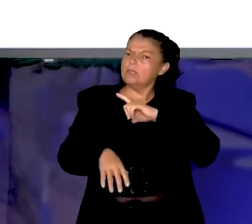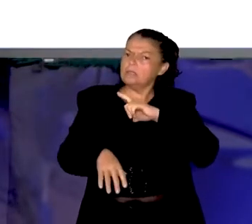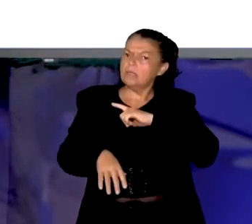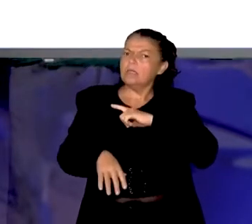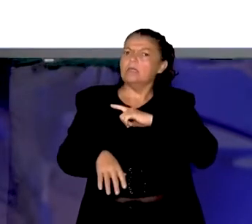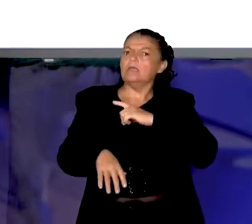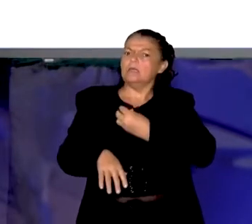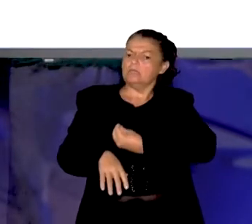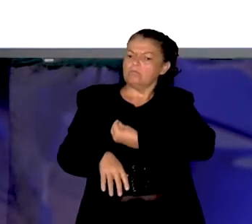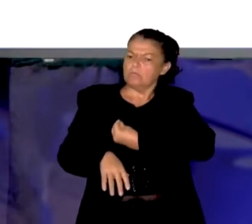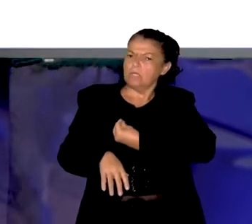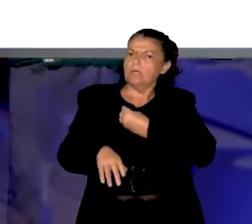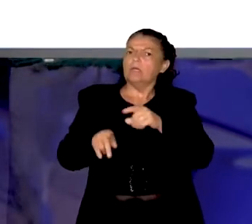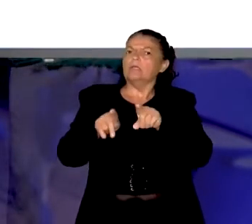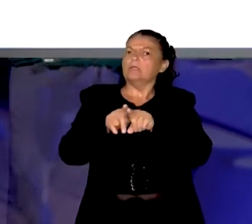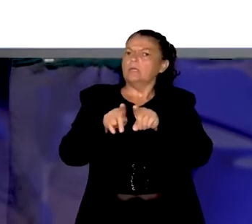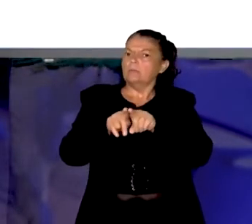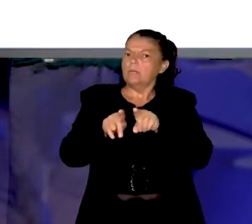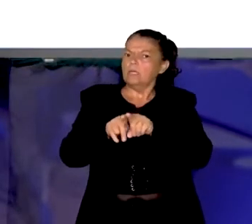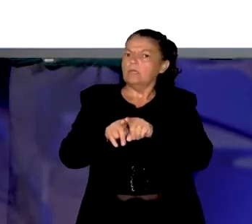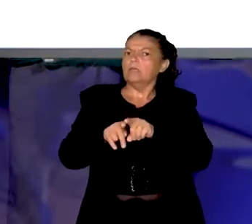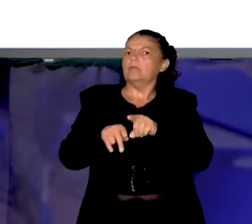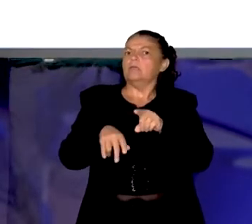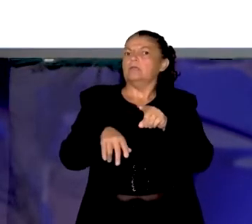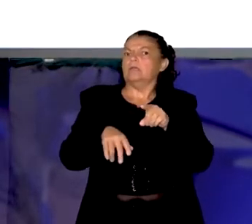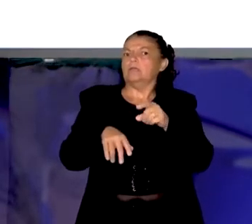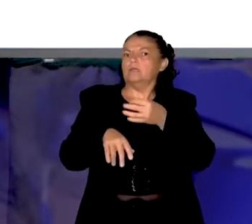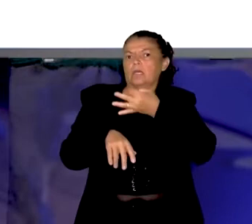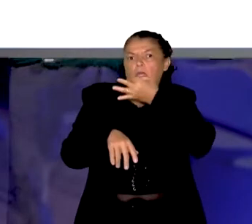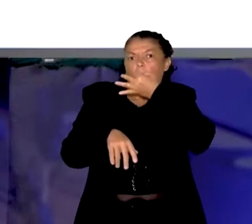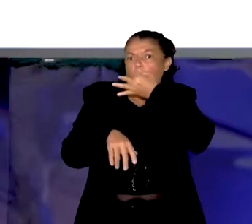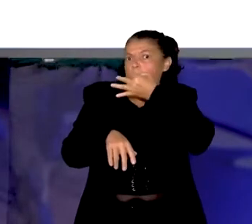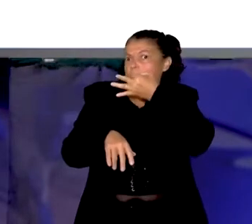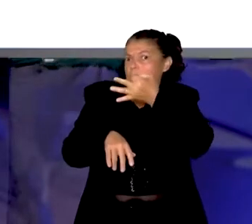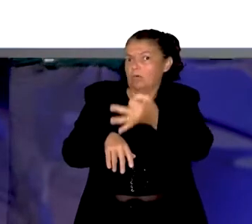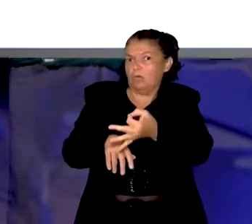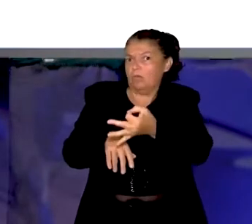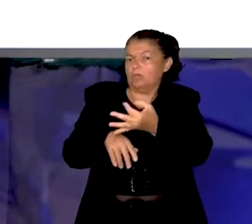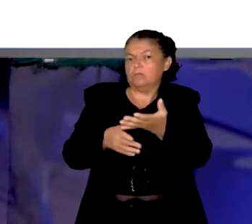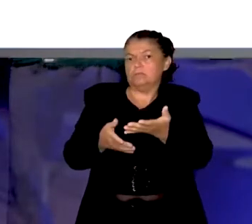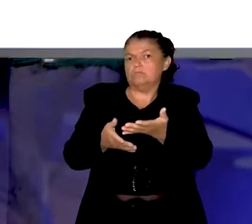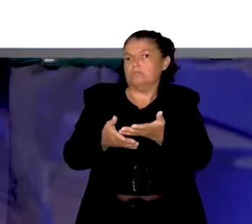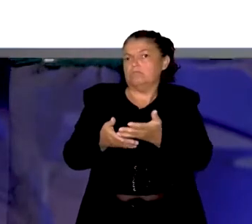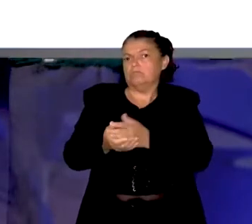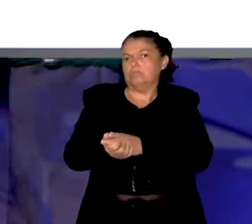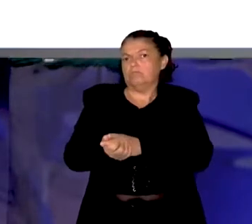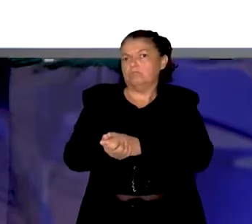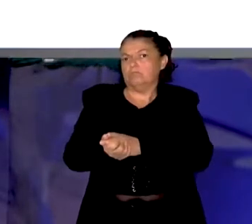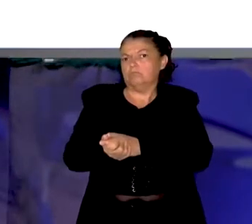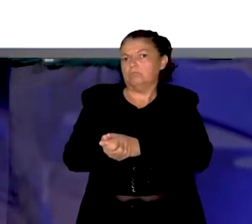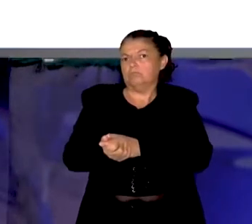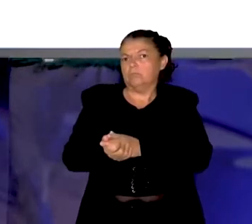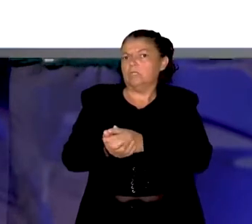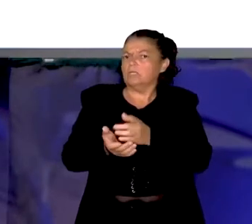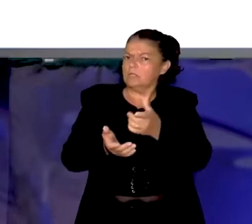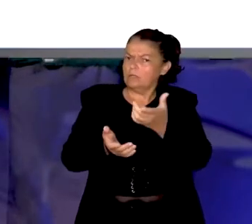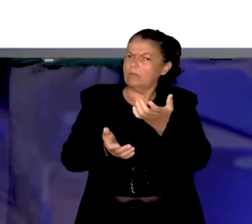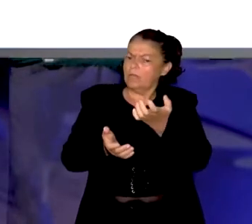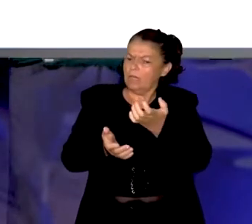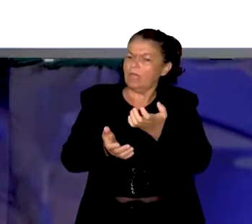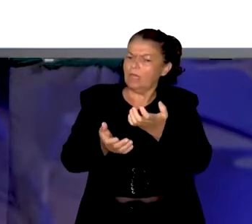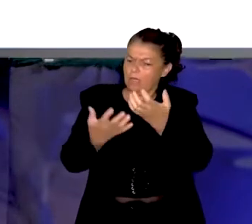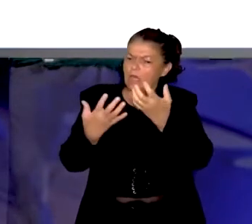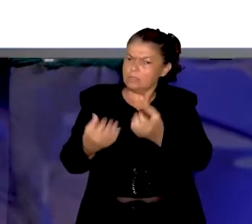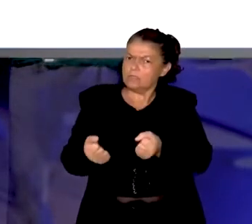aquelas lideranças na visão mais atual, que são aqueles que certamente nós queremos por perto da gente. Ou se